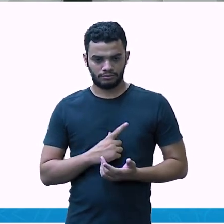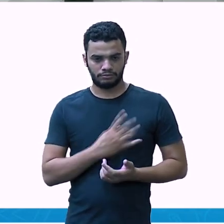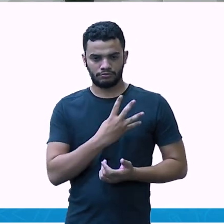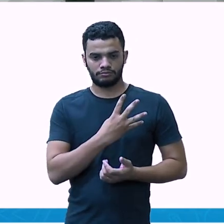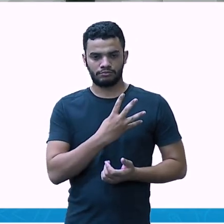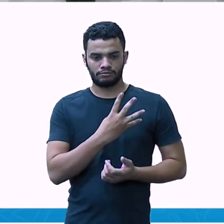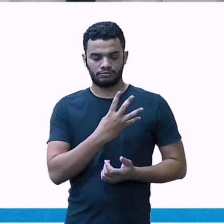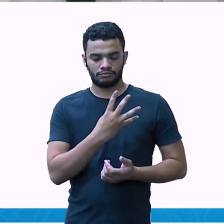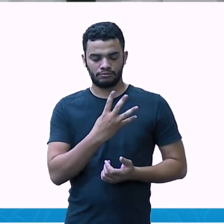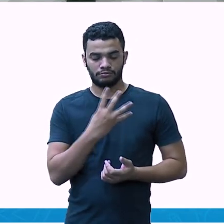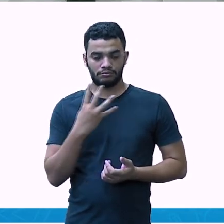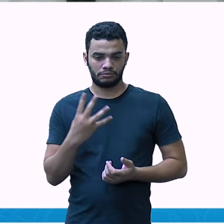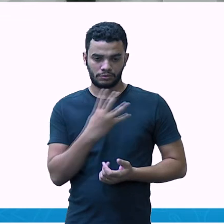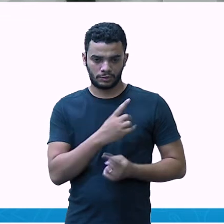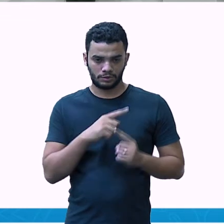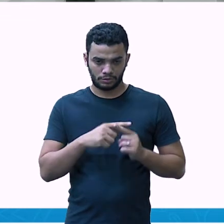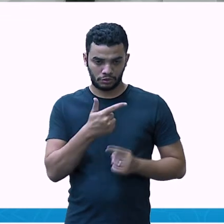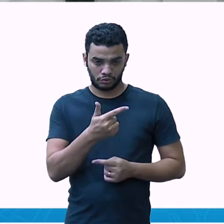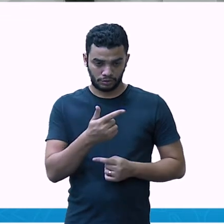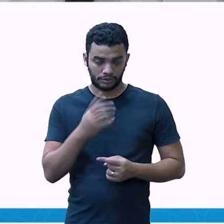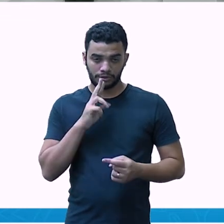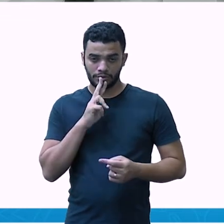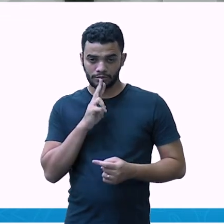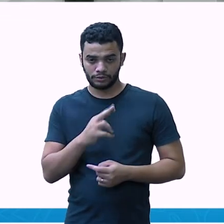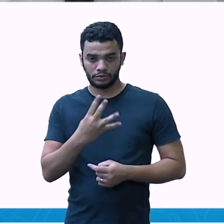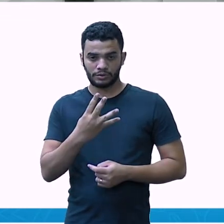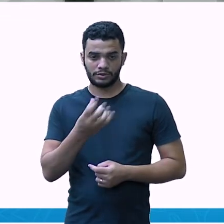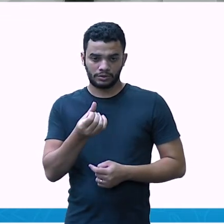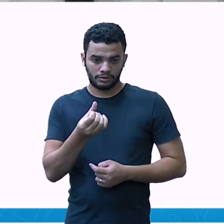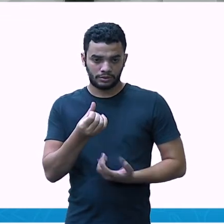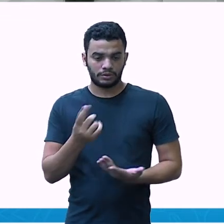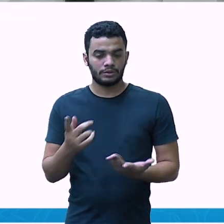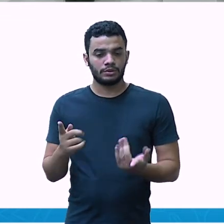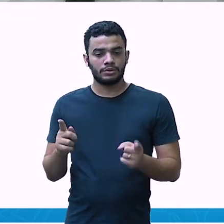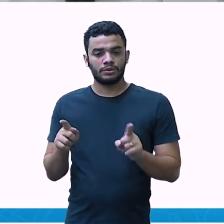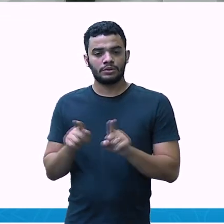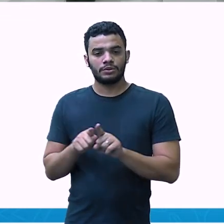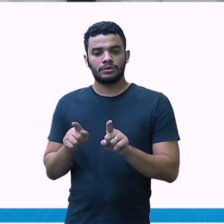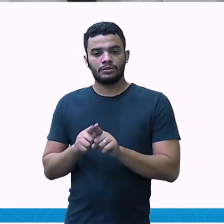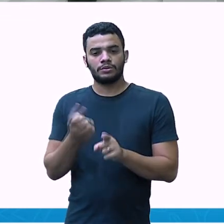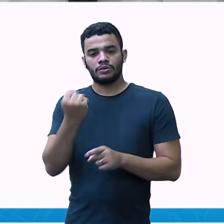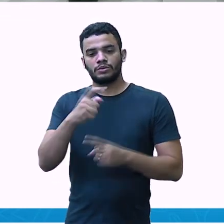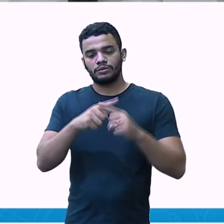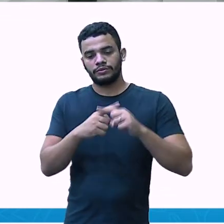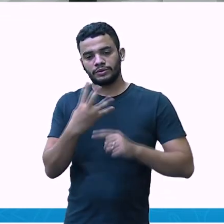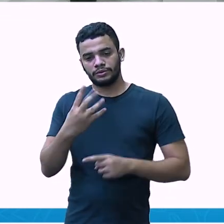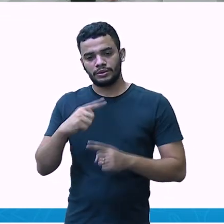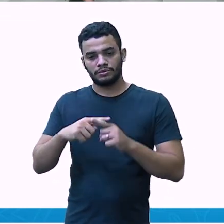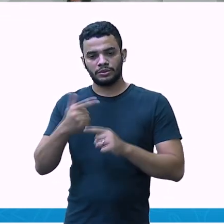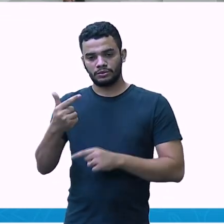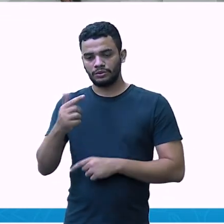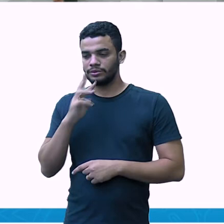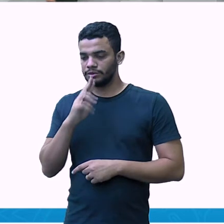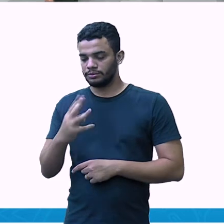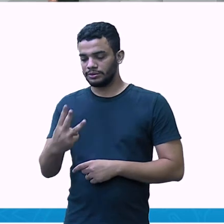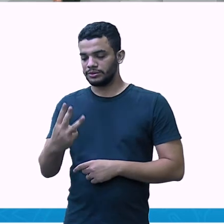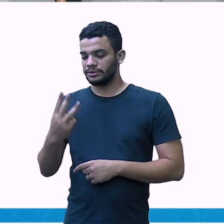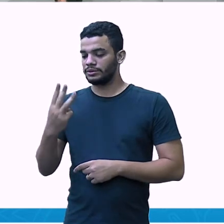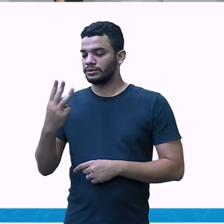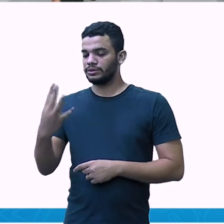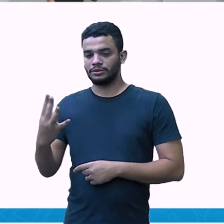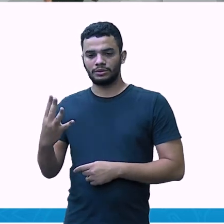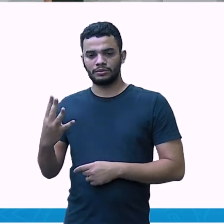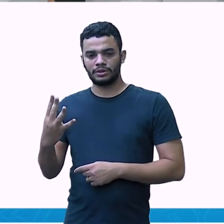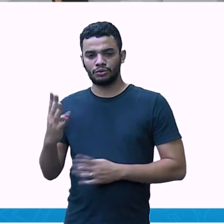vezes 4, 32 mais 2, vai ser 34, que nós temos aqui. Somando, eu tenho